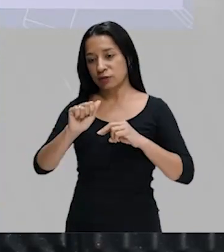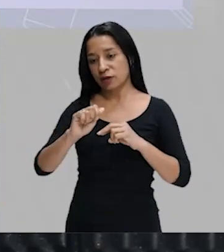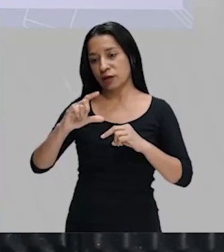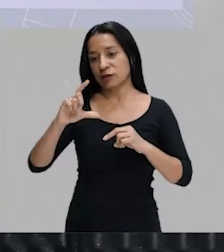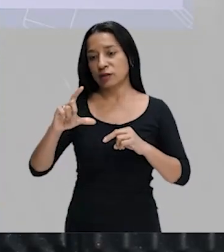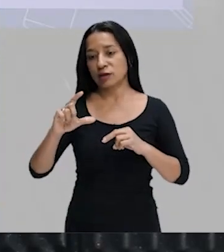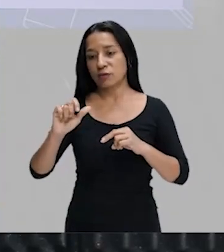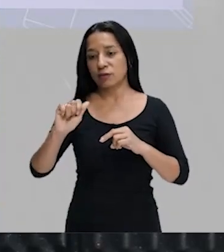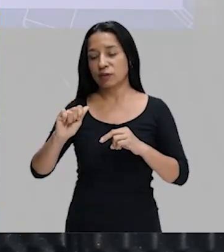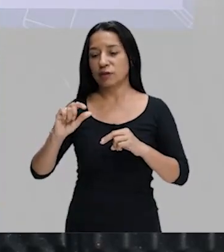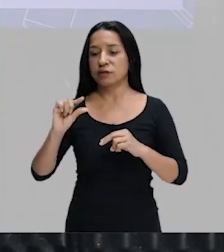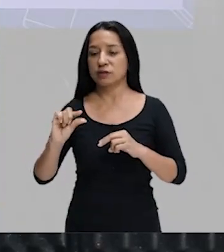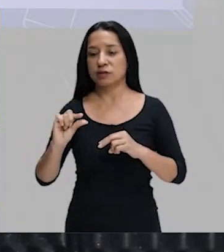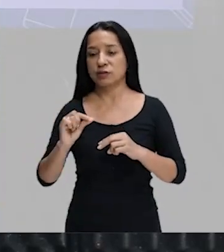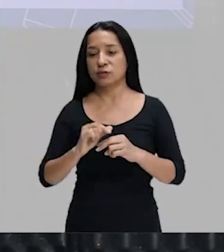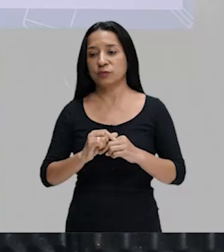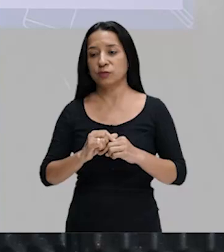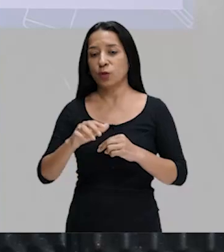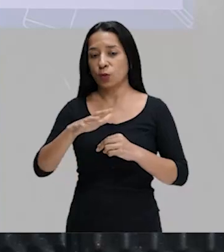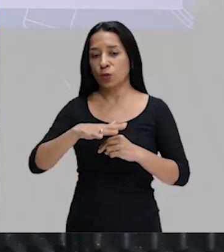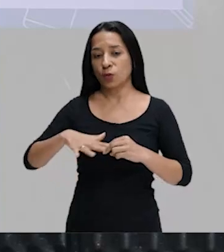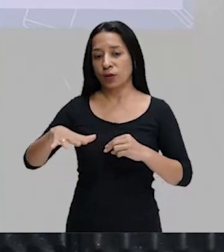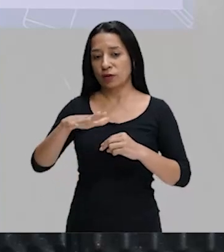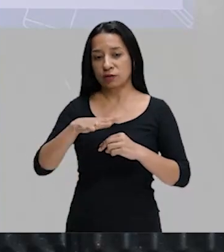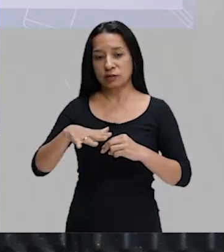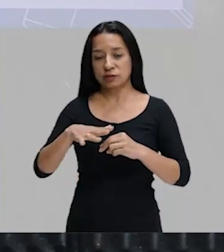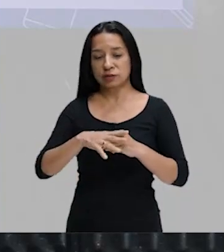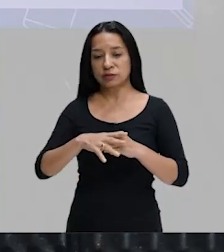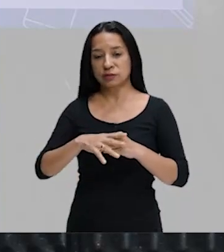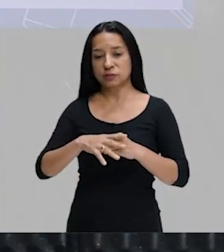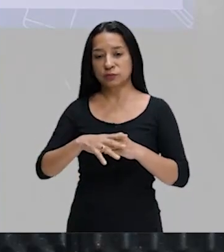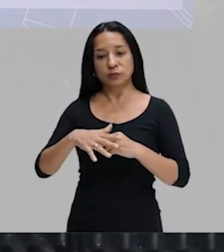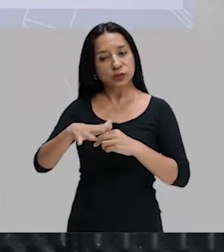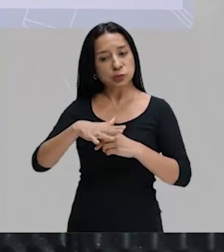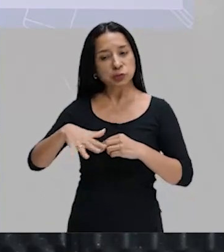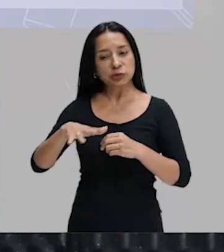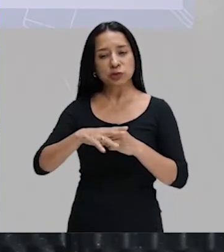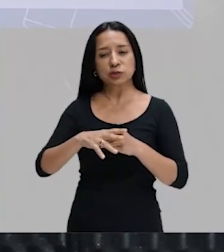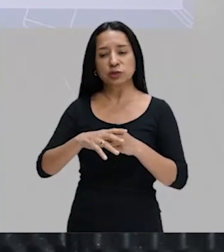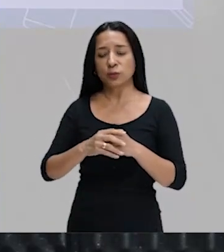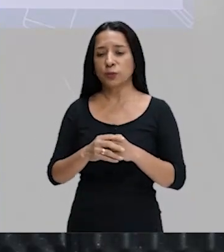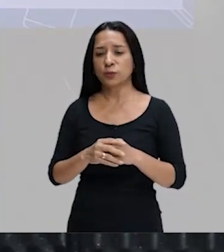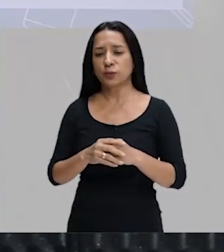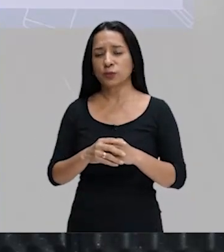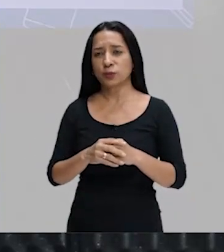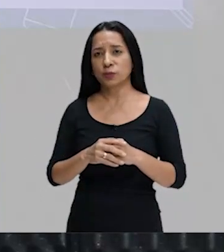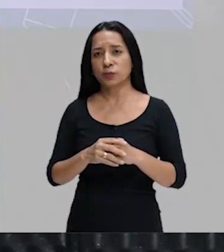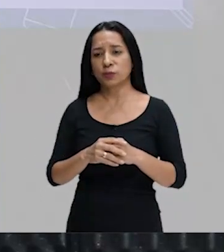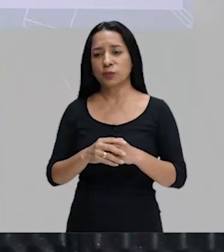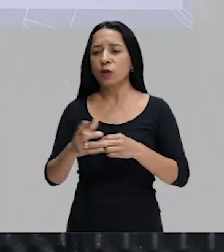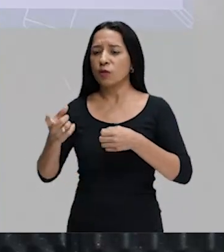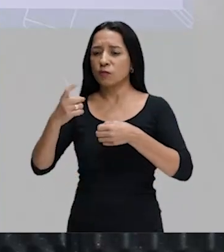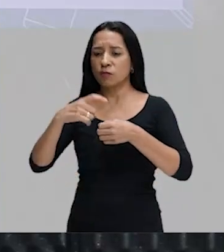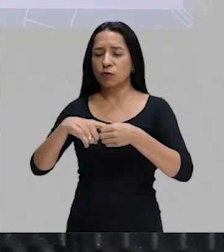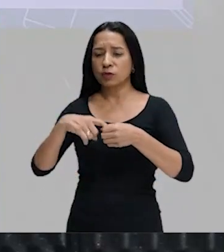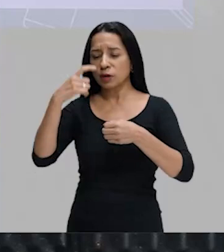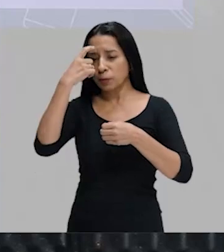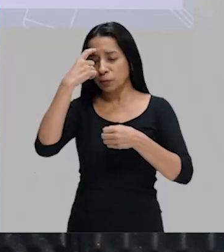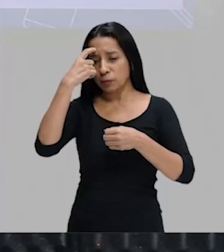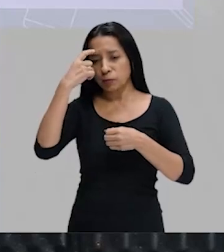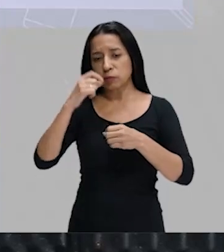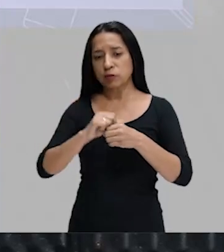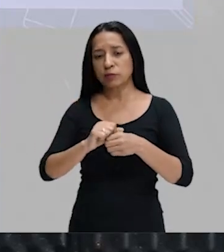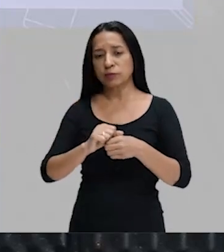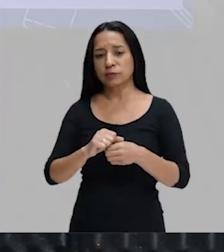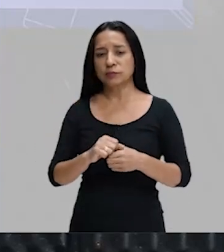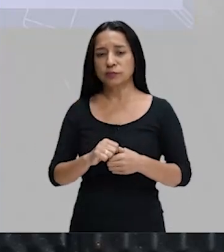Y, tá? Eu vou voltar para esse raciocínio que tem aqui, O fato de os cromossomos sexuais